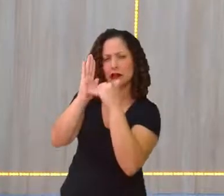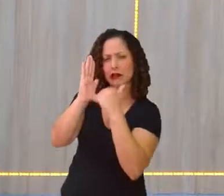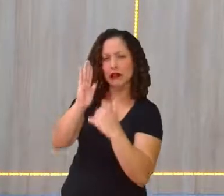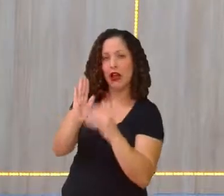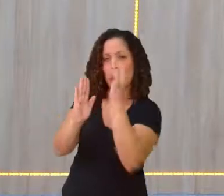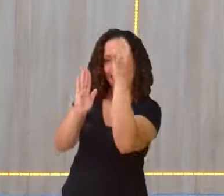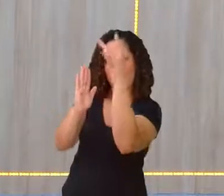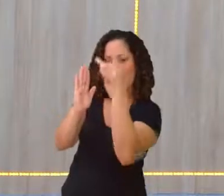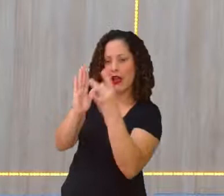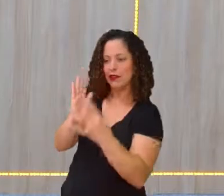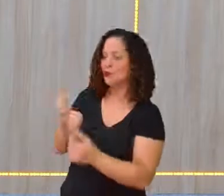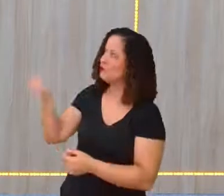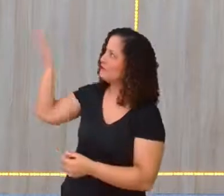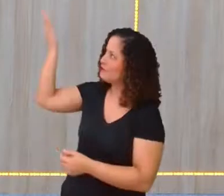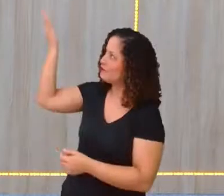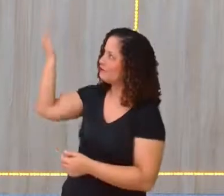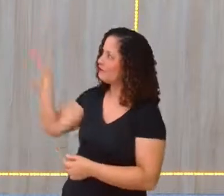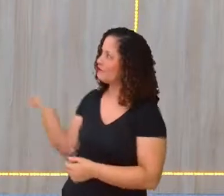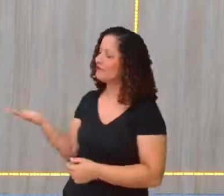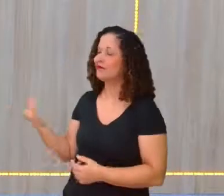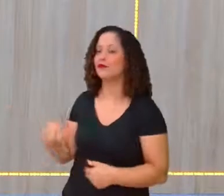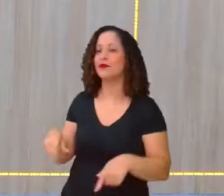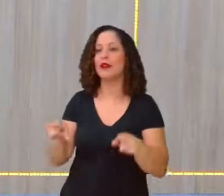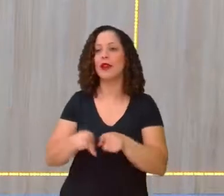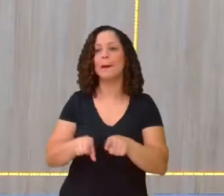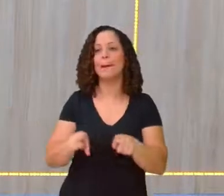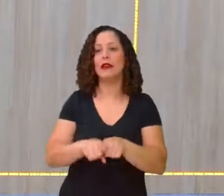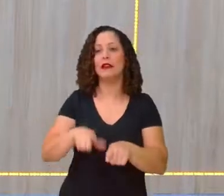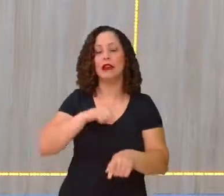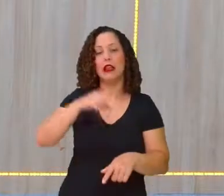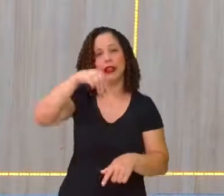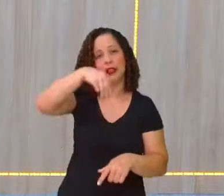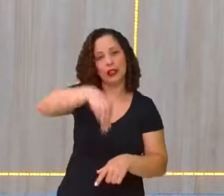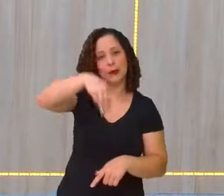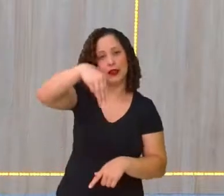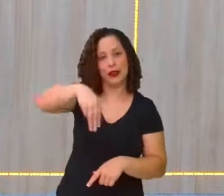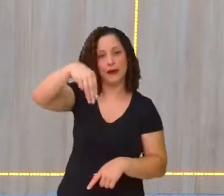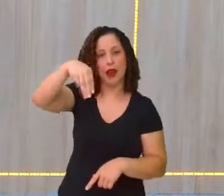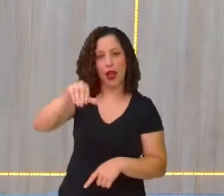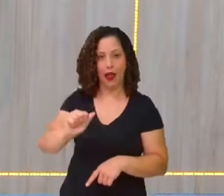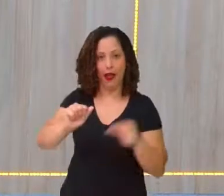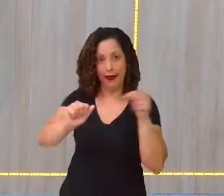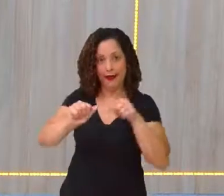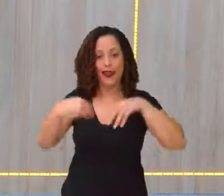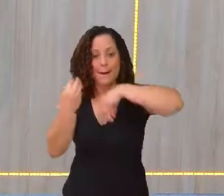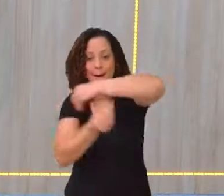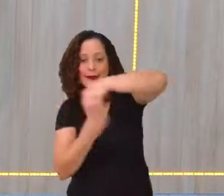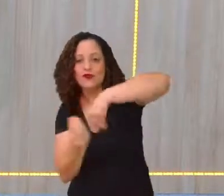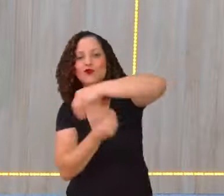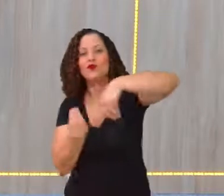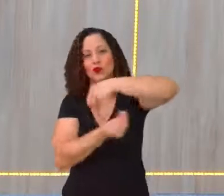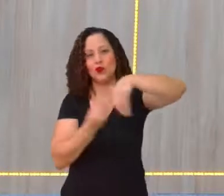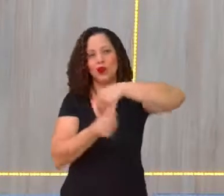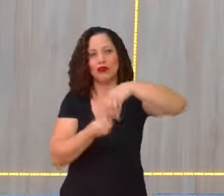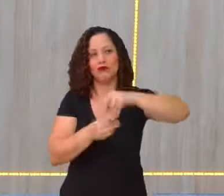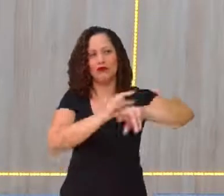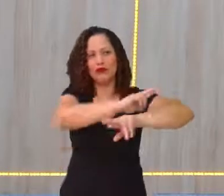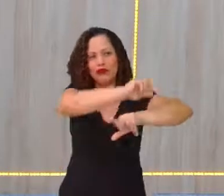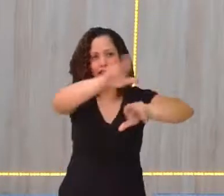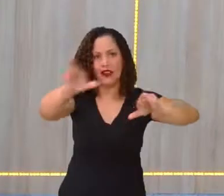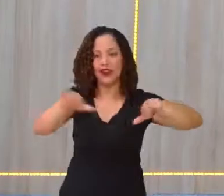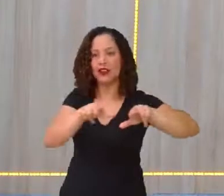thai, o MMA, né, que é uma mistura aí de modalidades, e temos aí